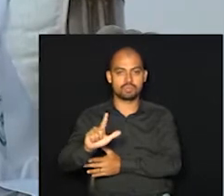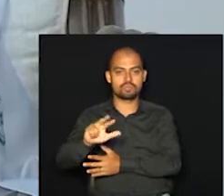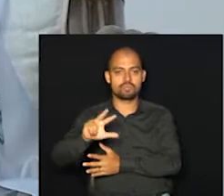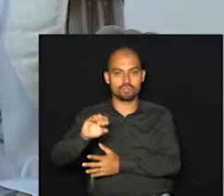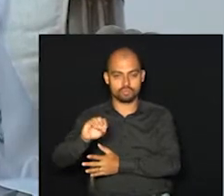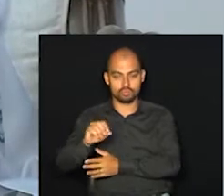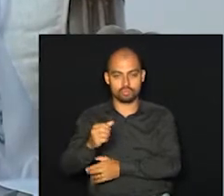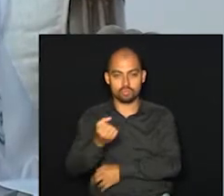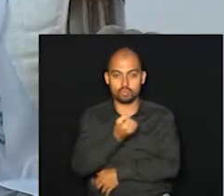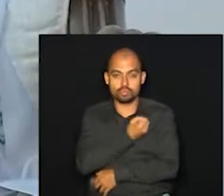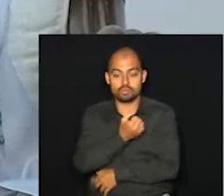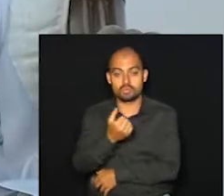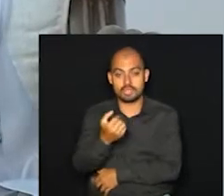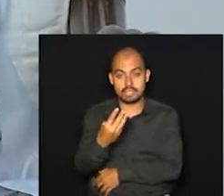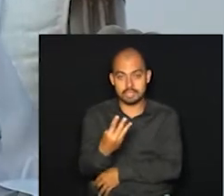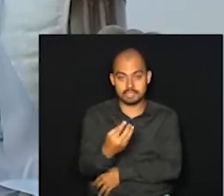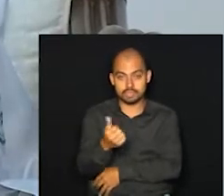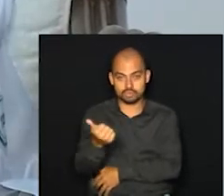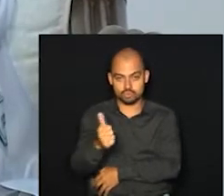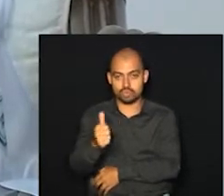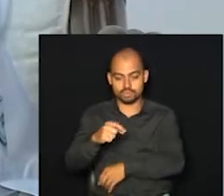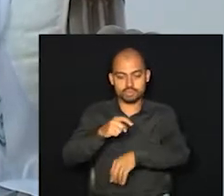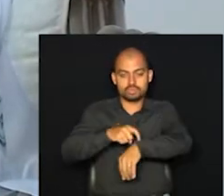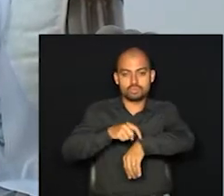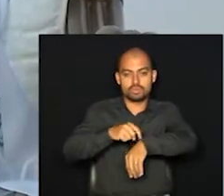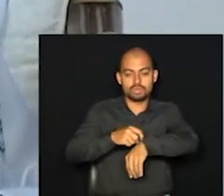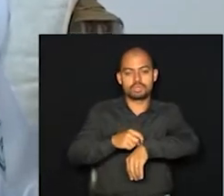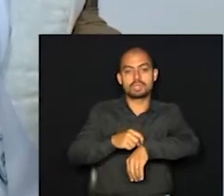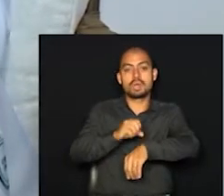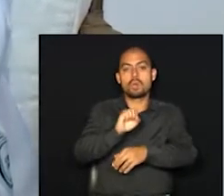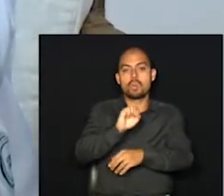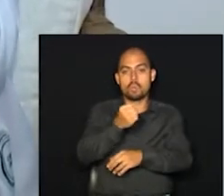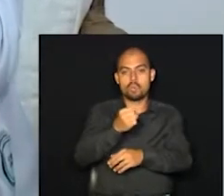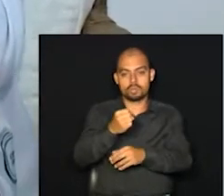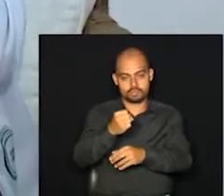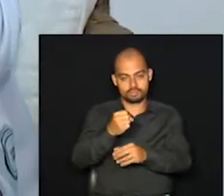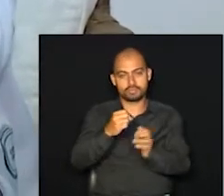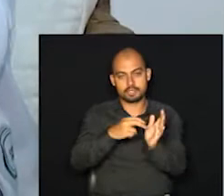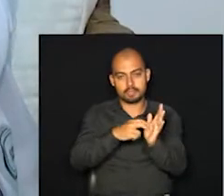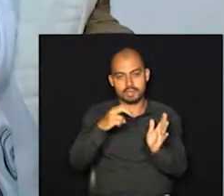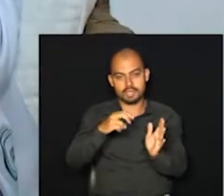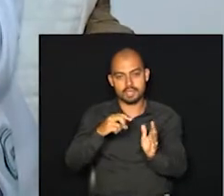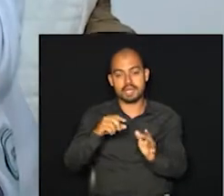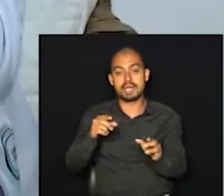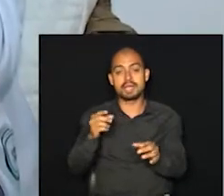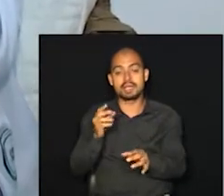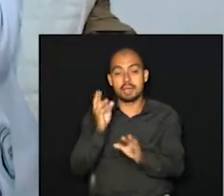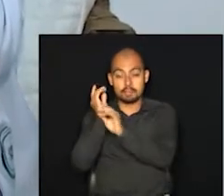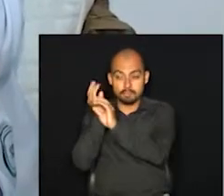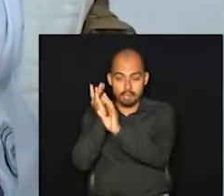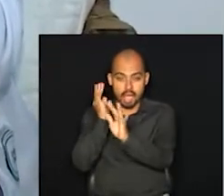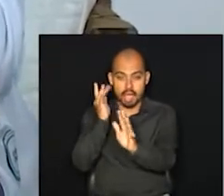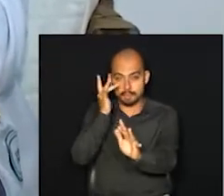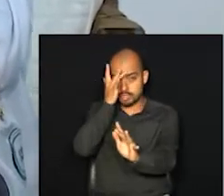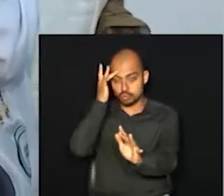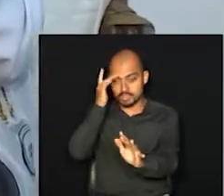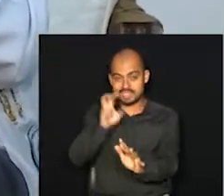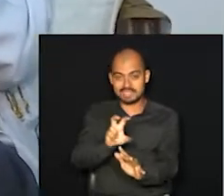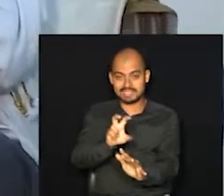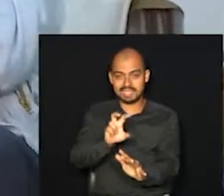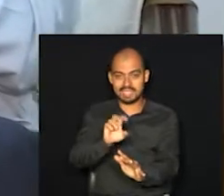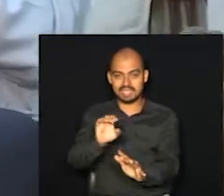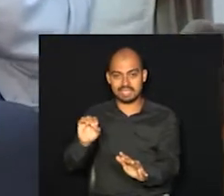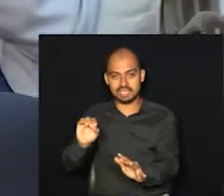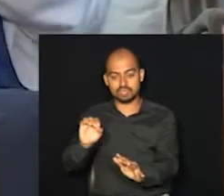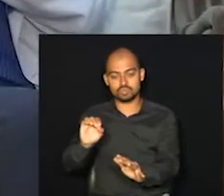Campinas, a partir das 8 horas até o término de 500 pacientes ou até as 5 horas da tarde.